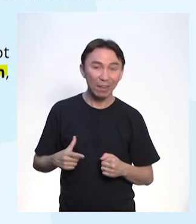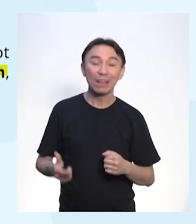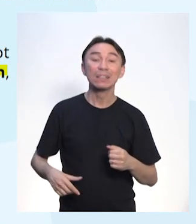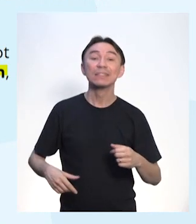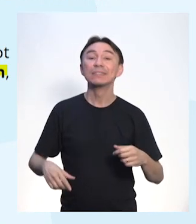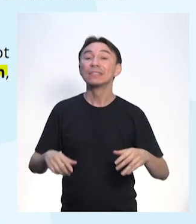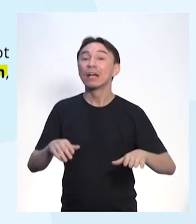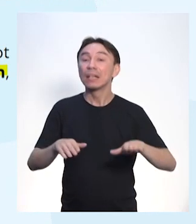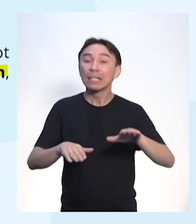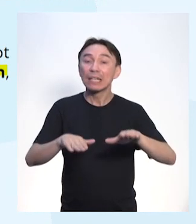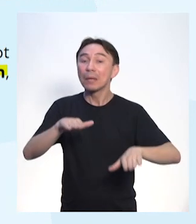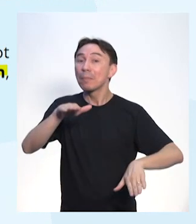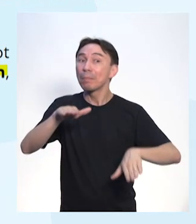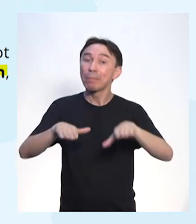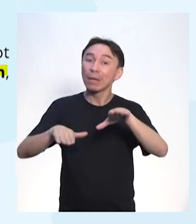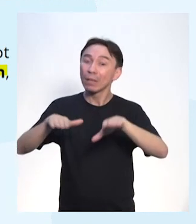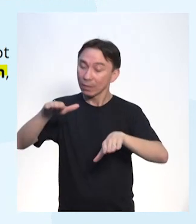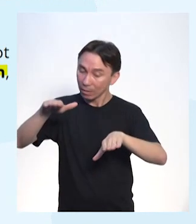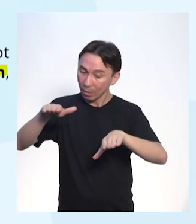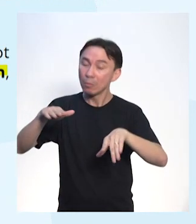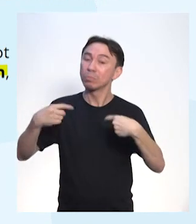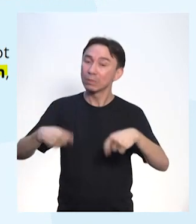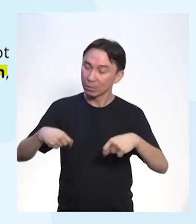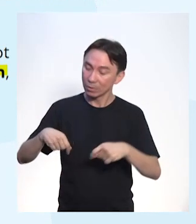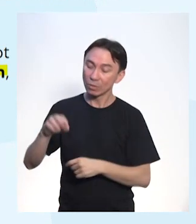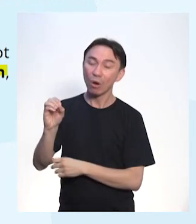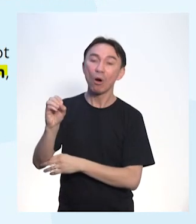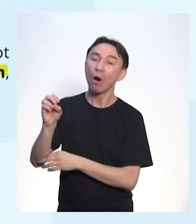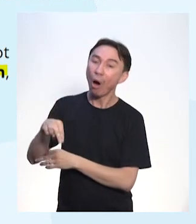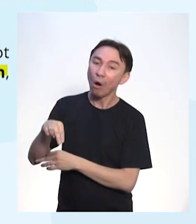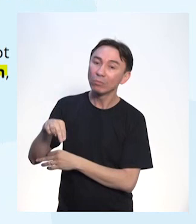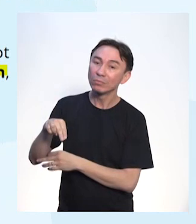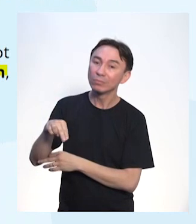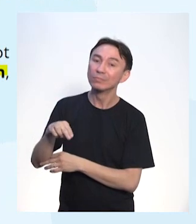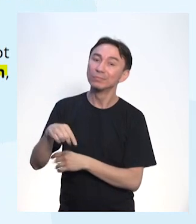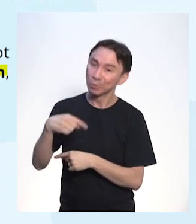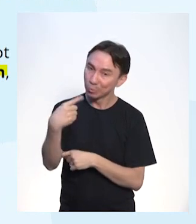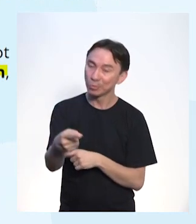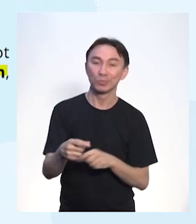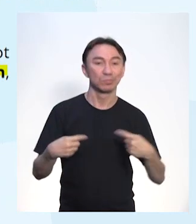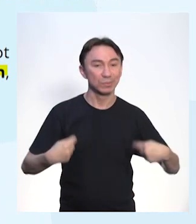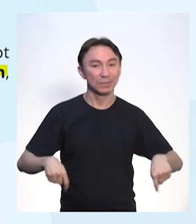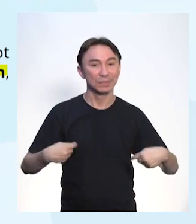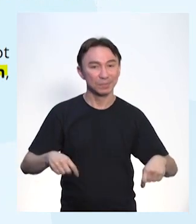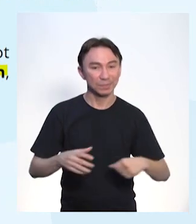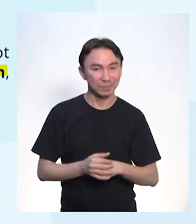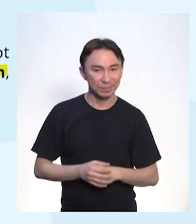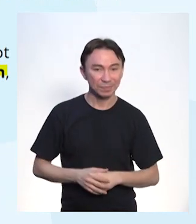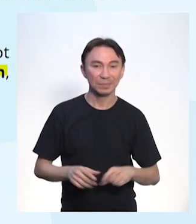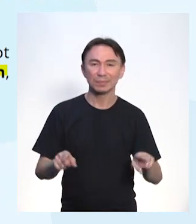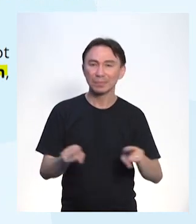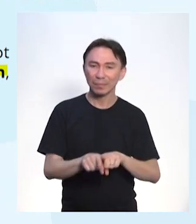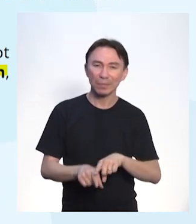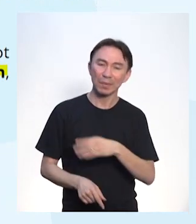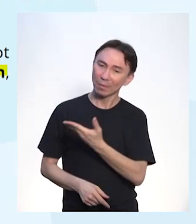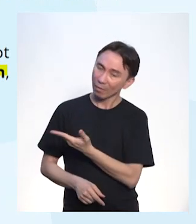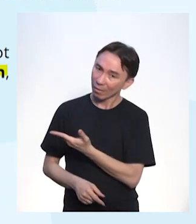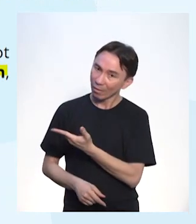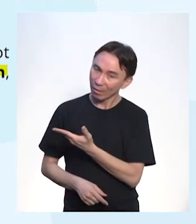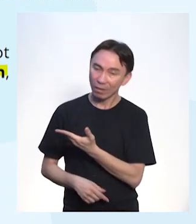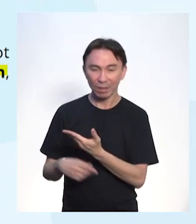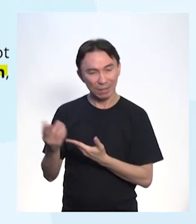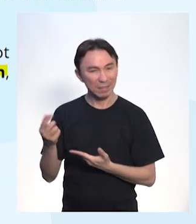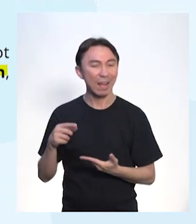Toda vez que a gente fala depend, você tem que usar o on depois, tá? E aí depois a gente tem aqui conditions, que são